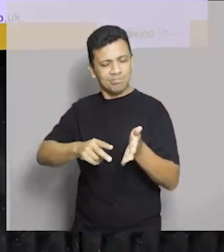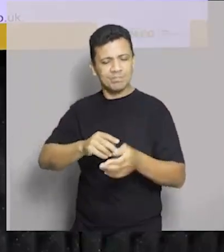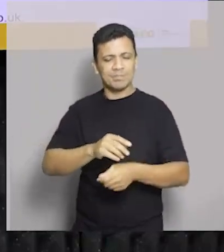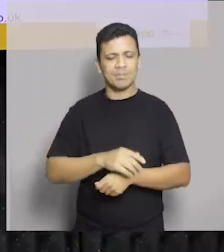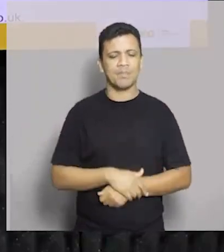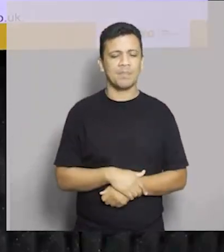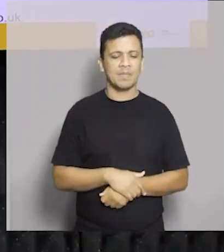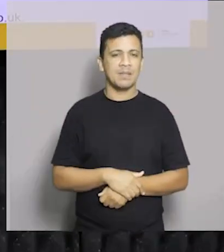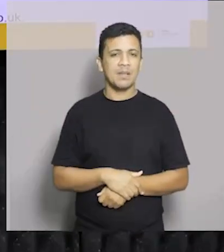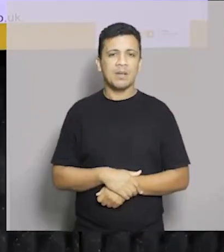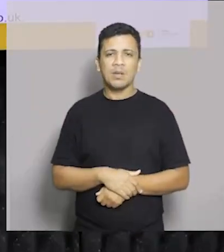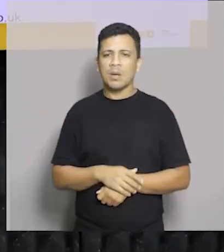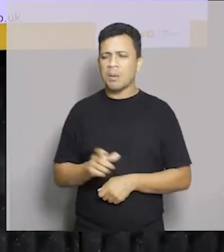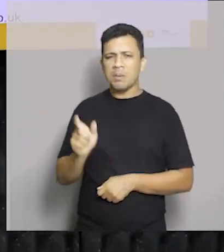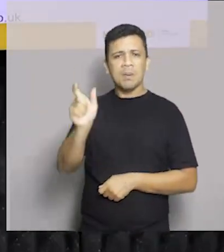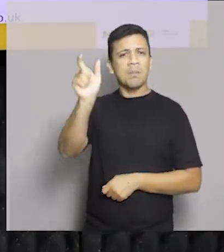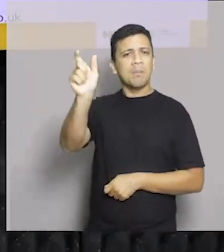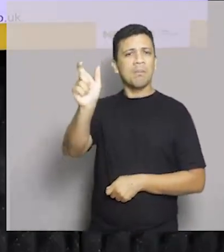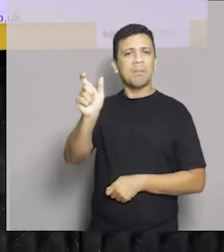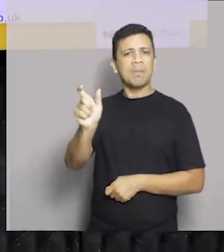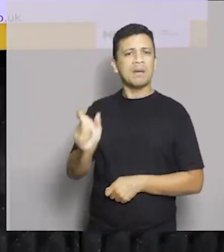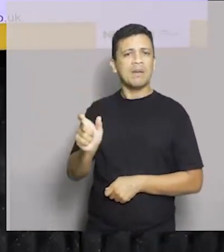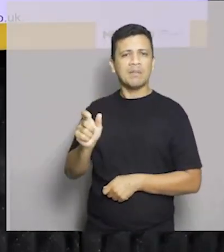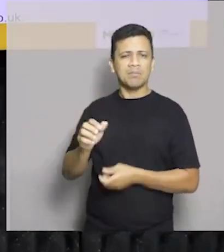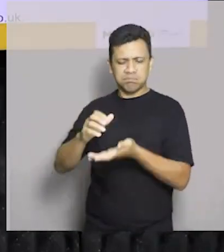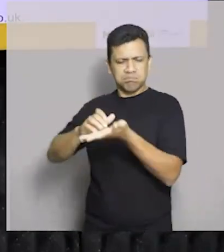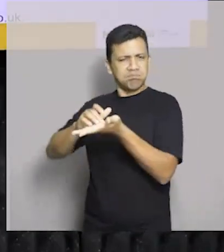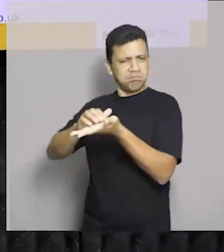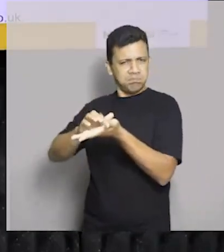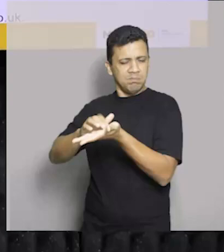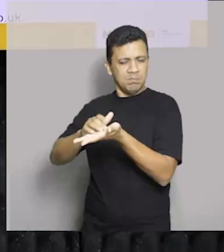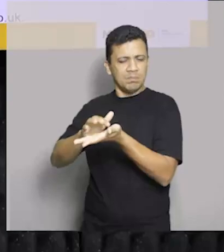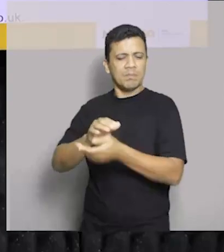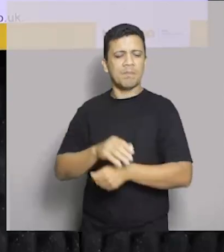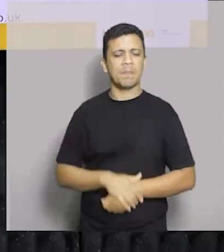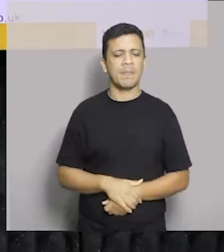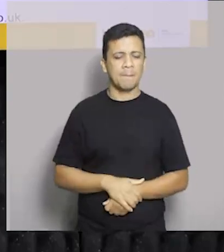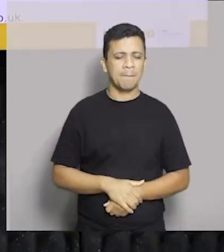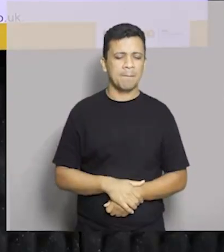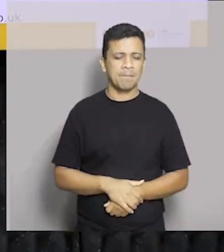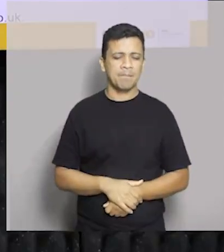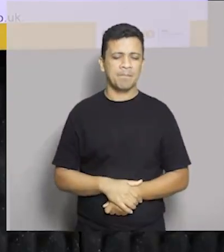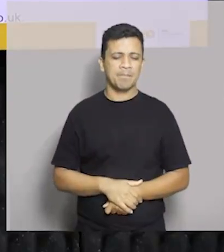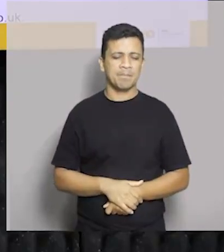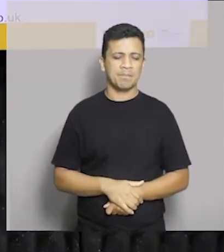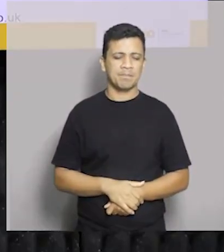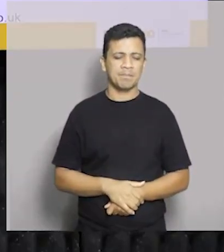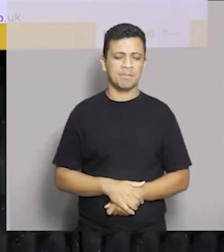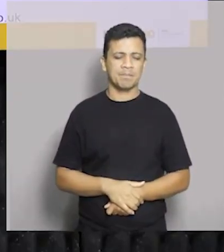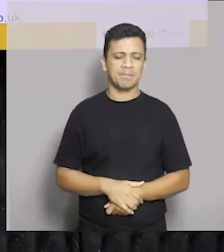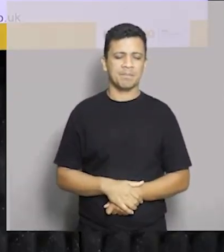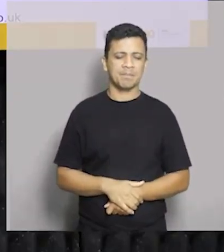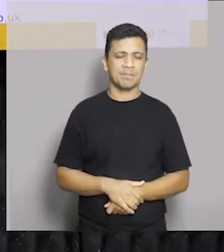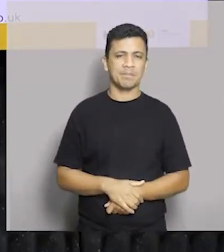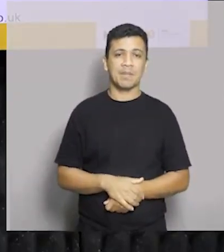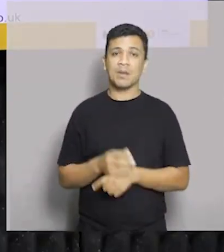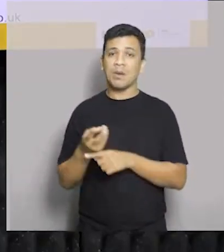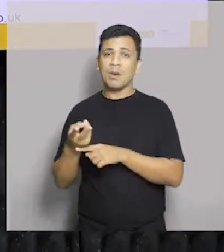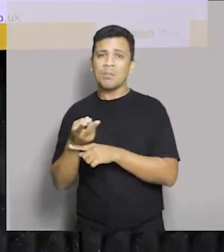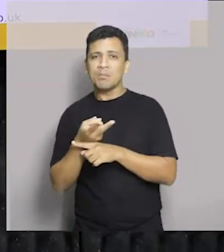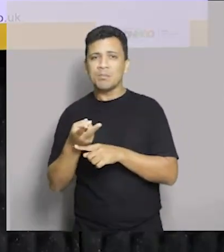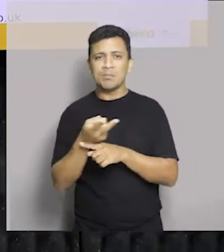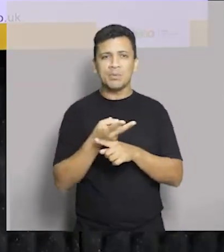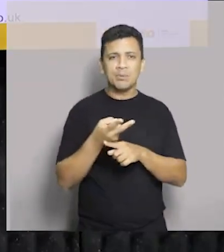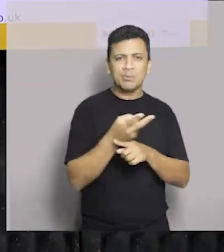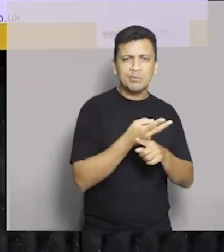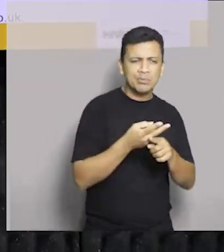third. Todas as palavras que a pessoa escreve. Look for your small XX. Procuro pelos